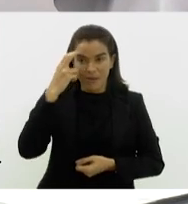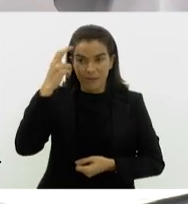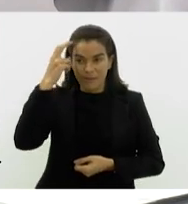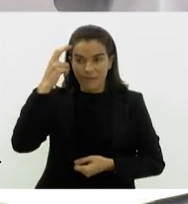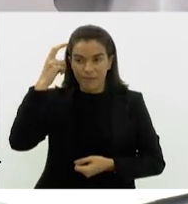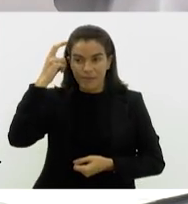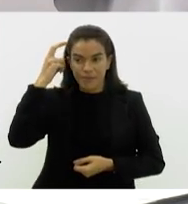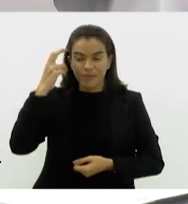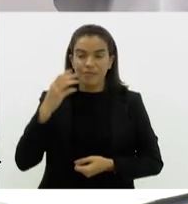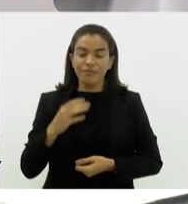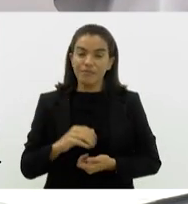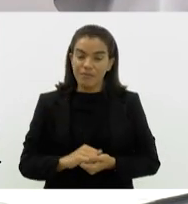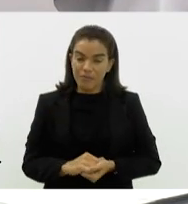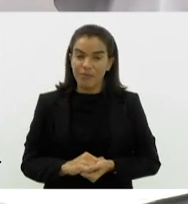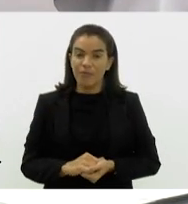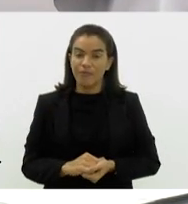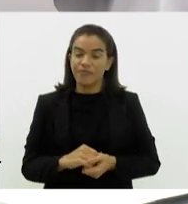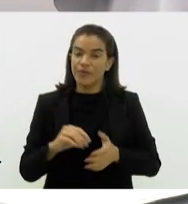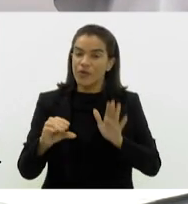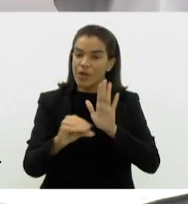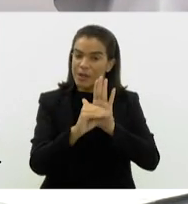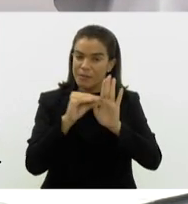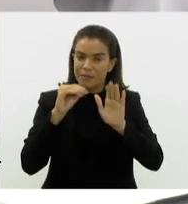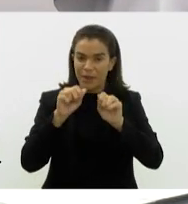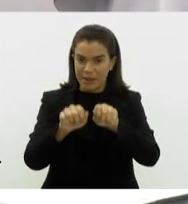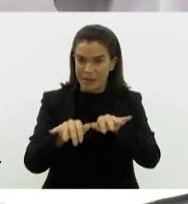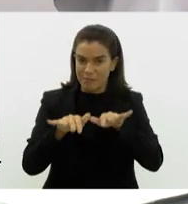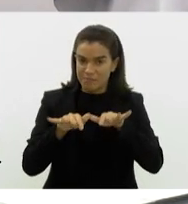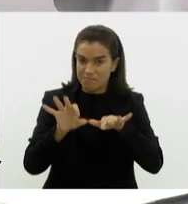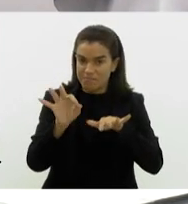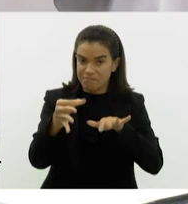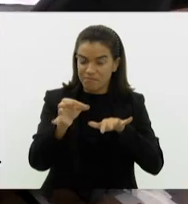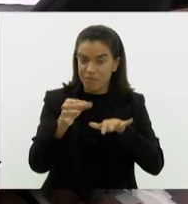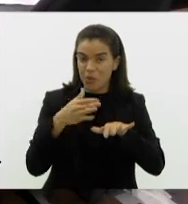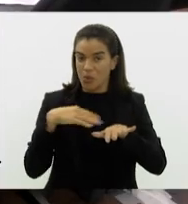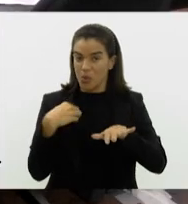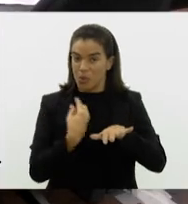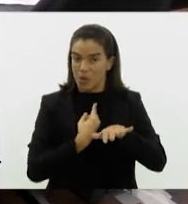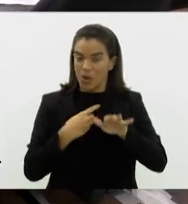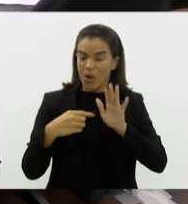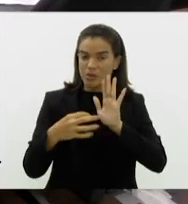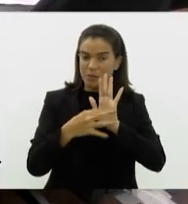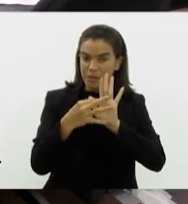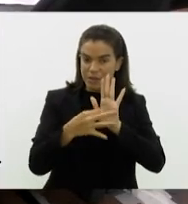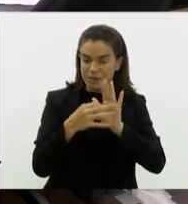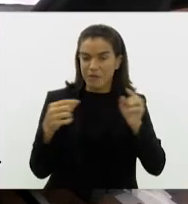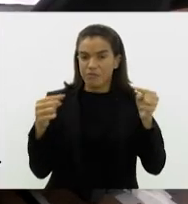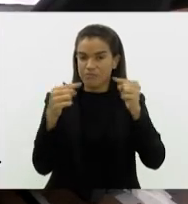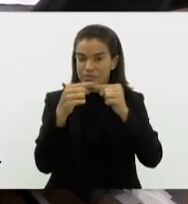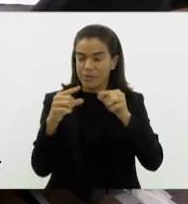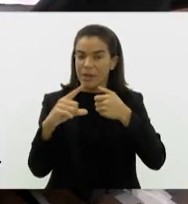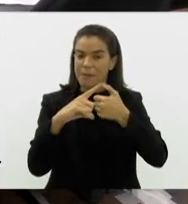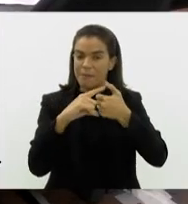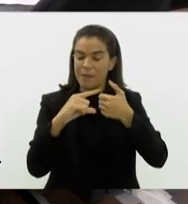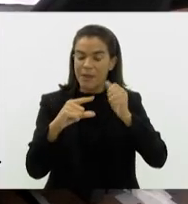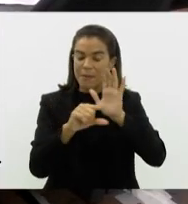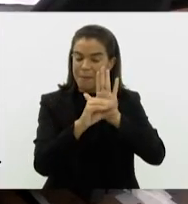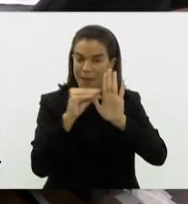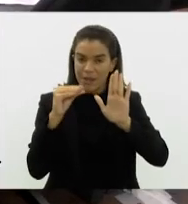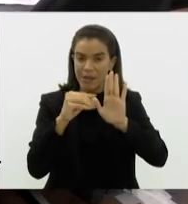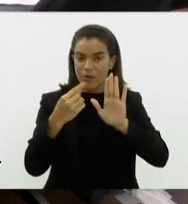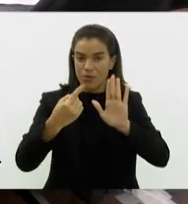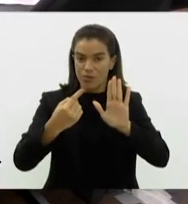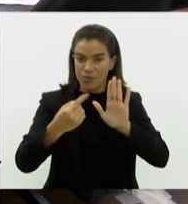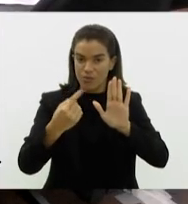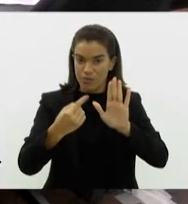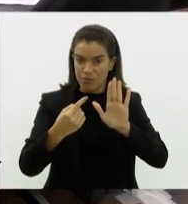Lima. Aqui foram emendas de plenário. O nosso parecer foi favorável à emenda 1, entendendo